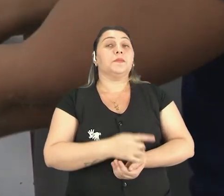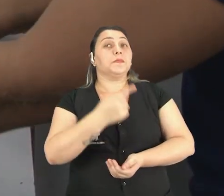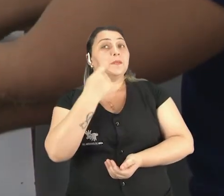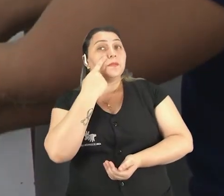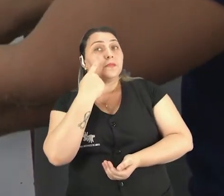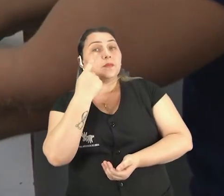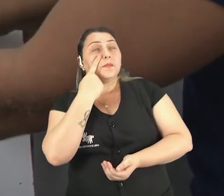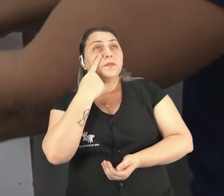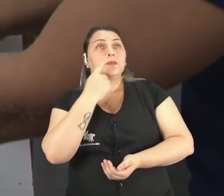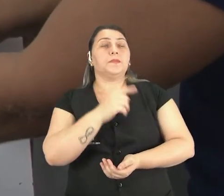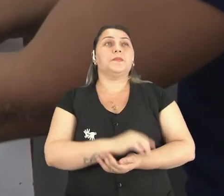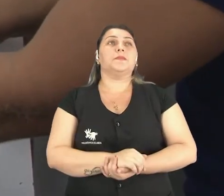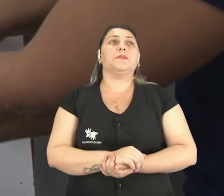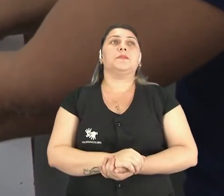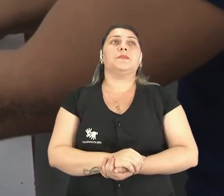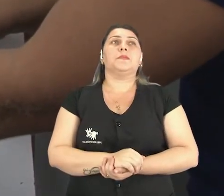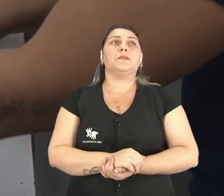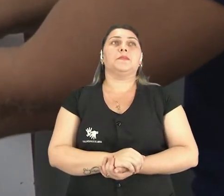Observem.